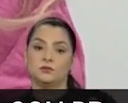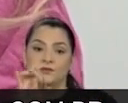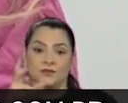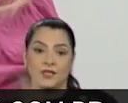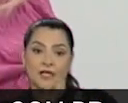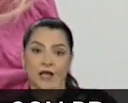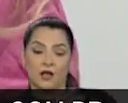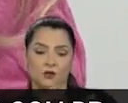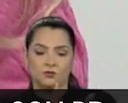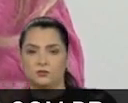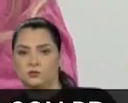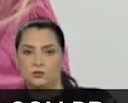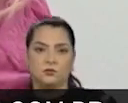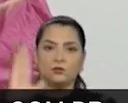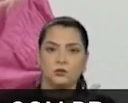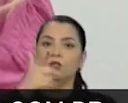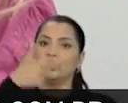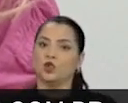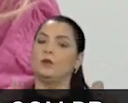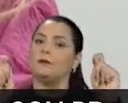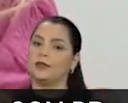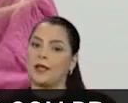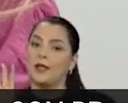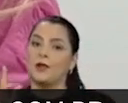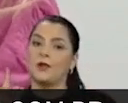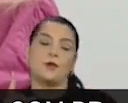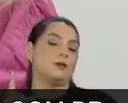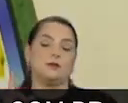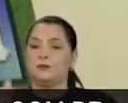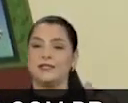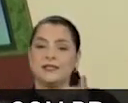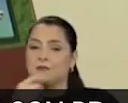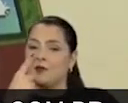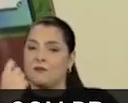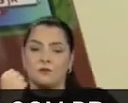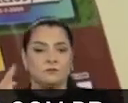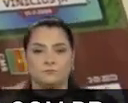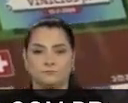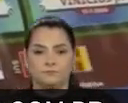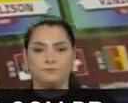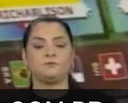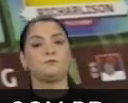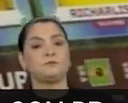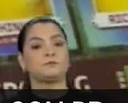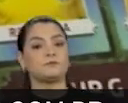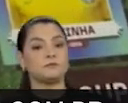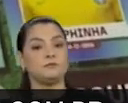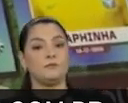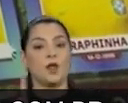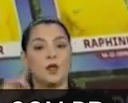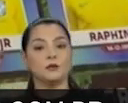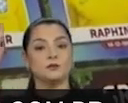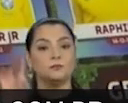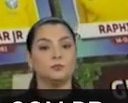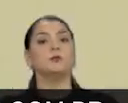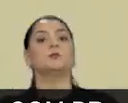errado, você consegue tirar e colar de novo. É uma cola não tóxica. O álbum foi lançado antes das convocações oficiais